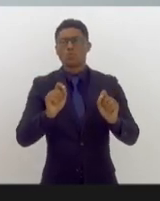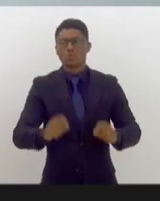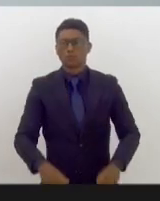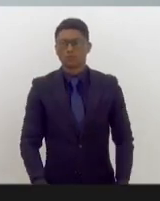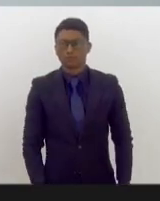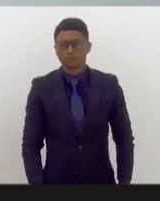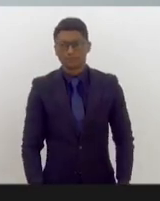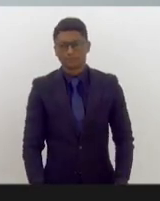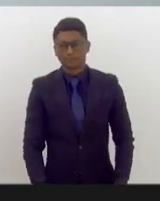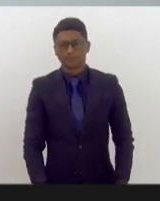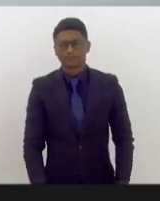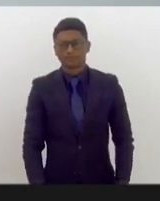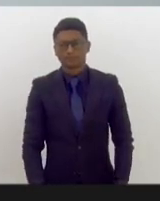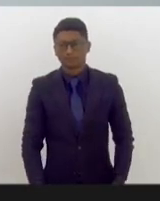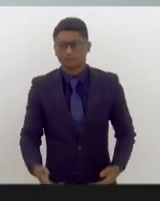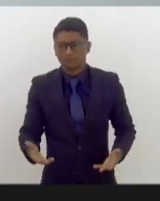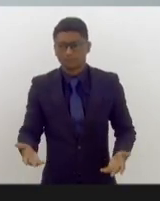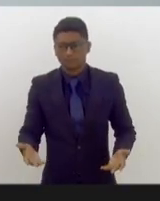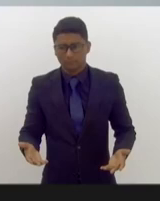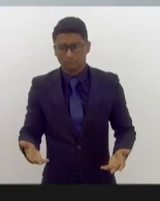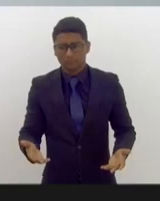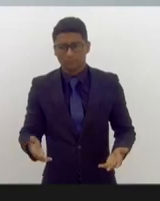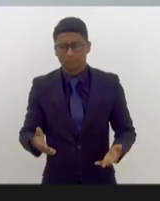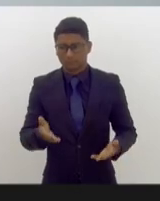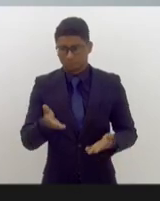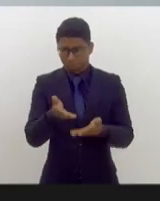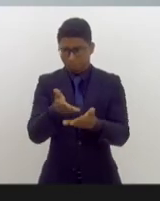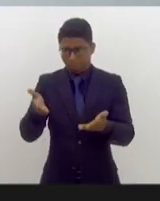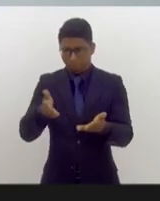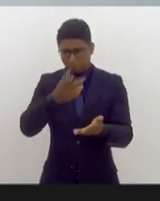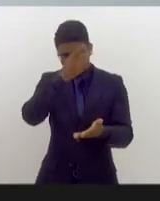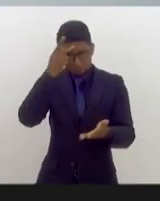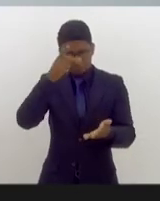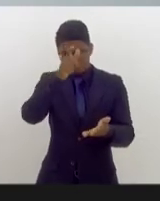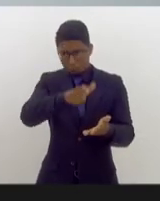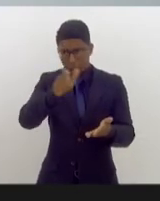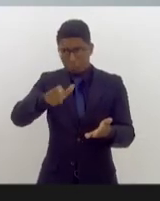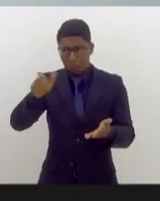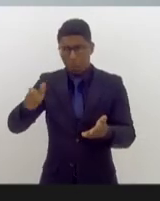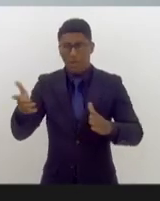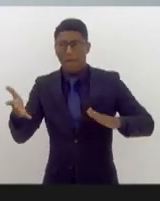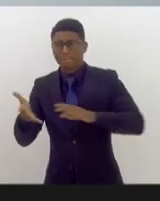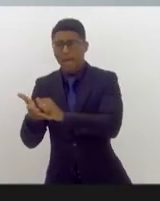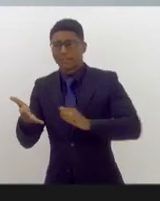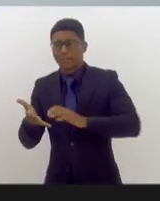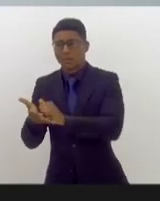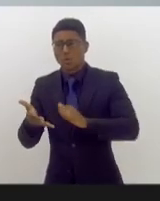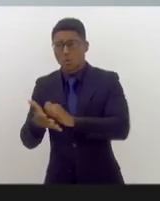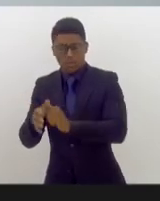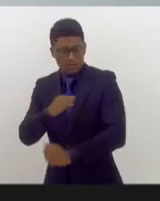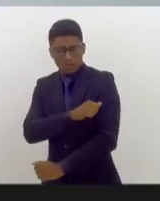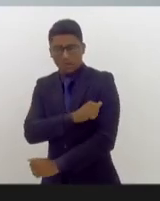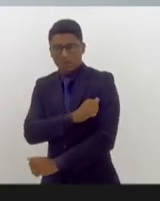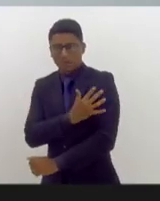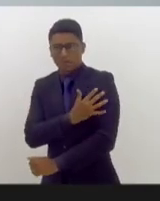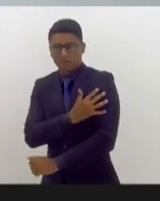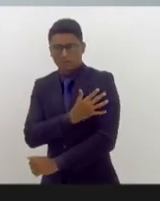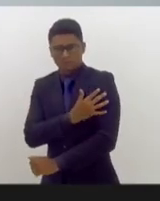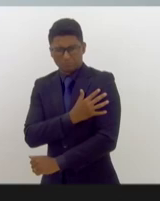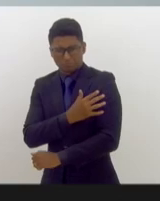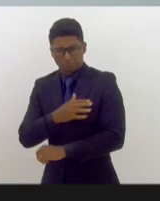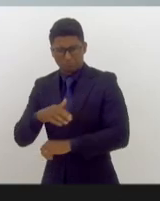não há um aumento de matrículas de ensino fundamental na rede pública